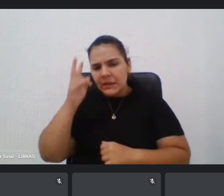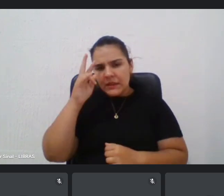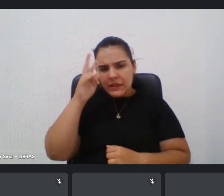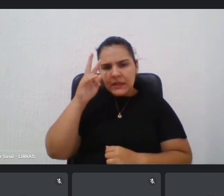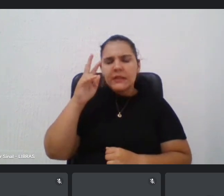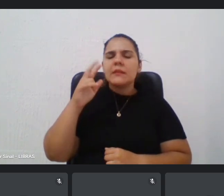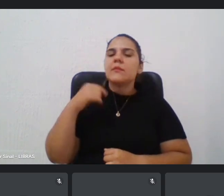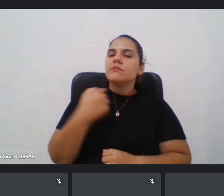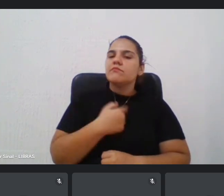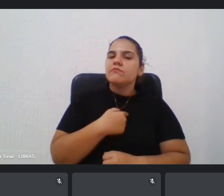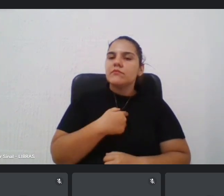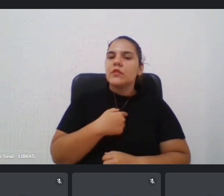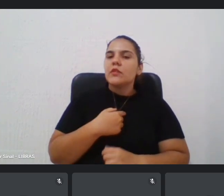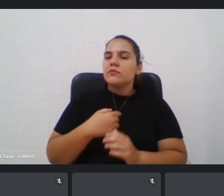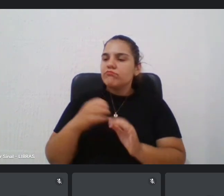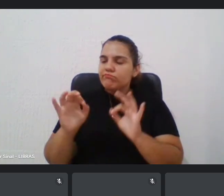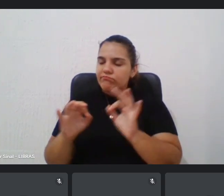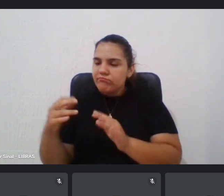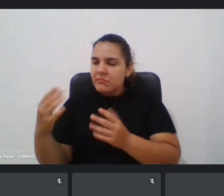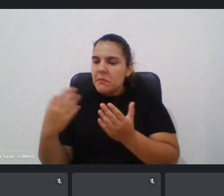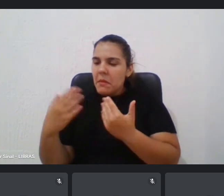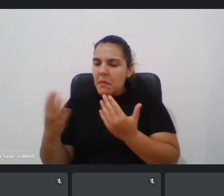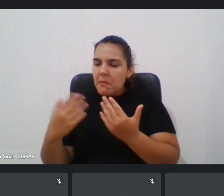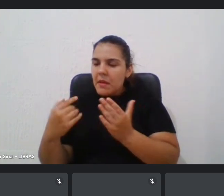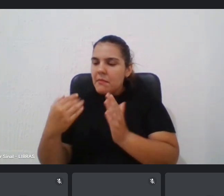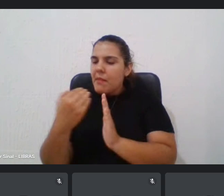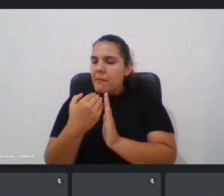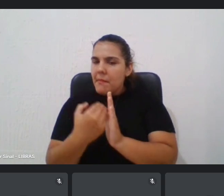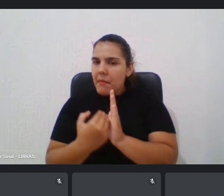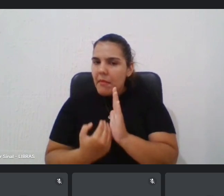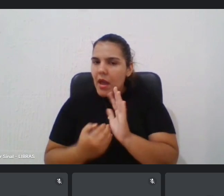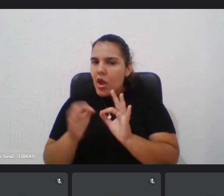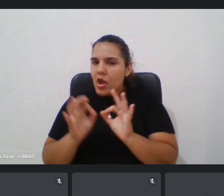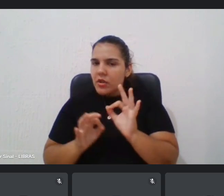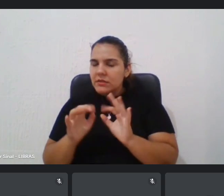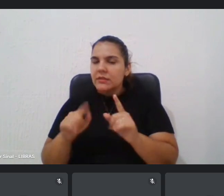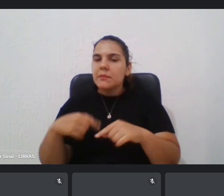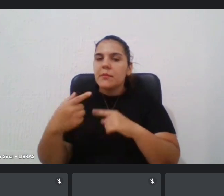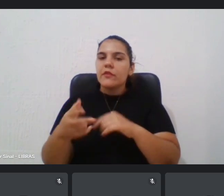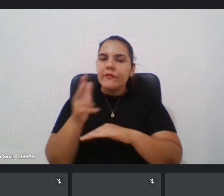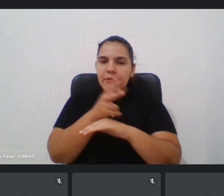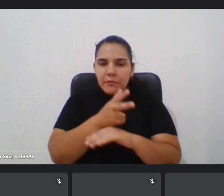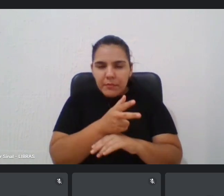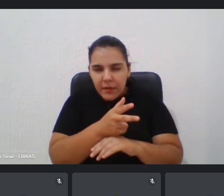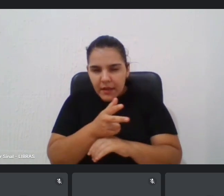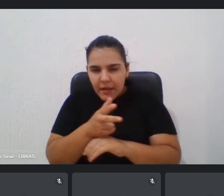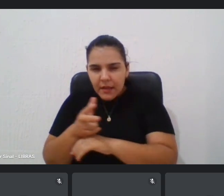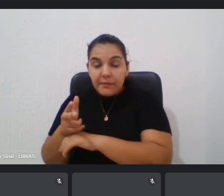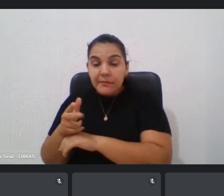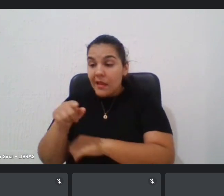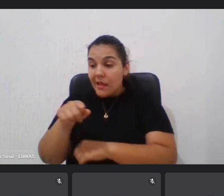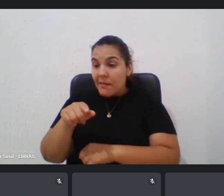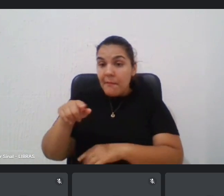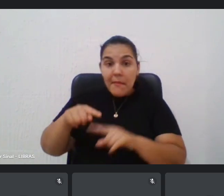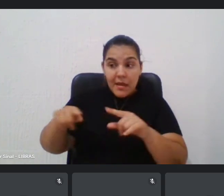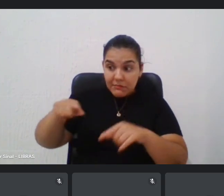gravamos um filme junto, aí no outro dia a gente voltou, a gente gravou um filme junto com eles, eles desenvolveram o roteiro, eles desenvolveram a história,